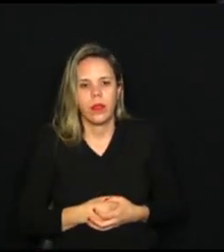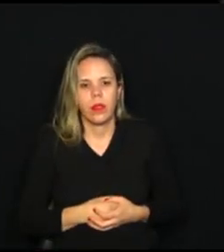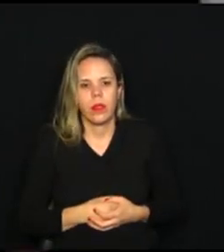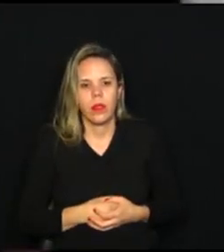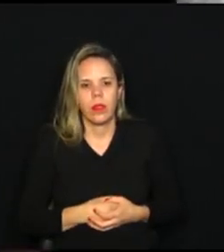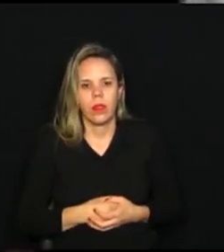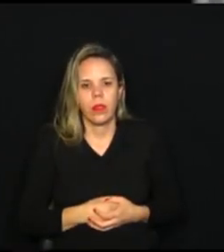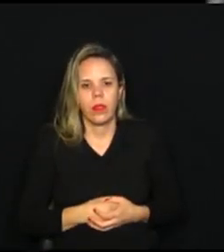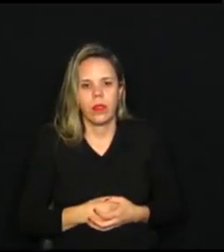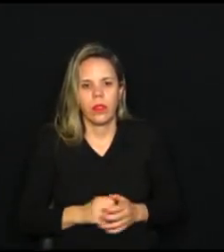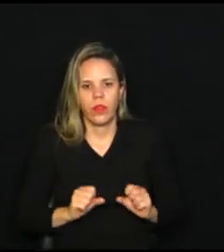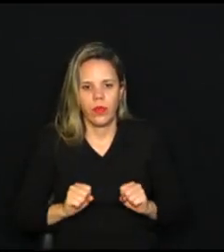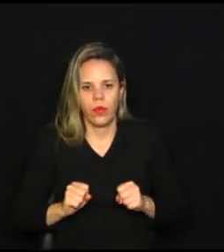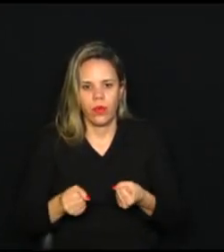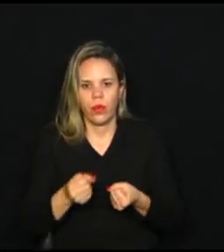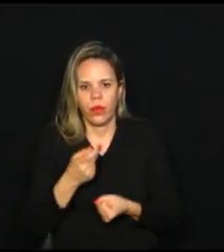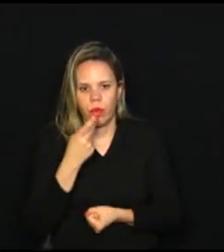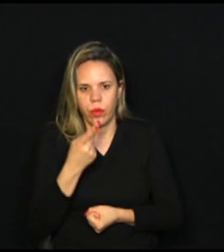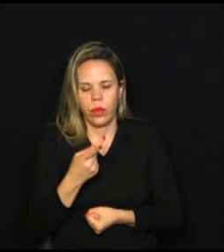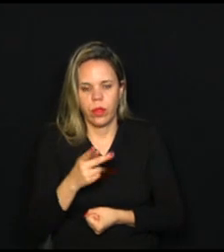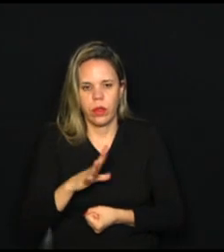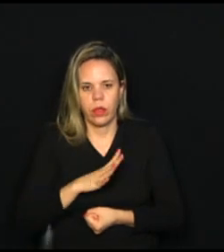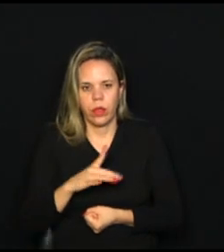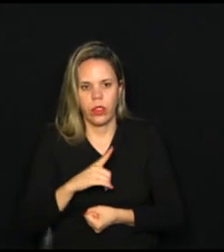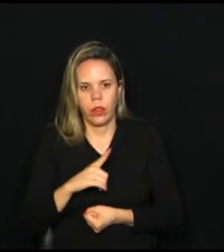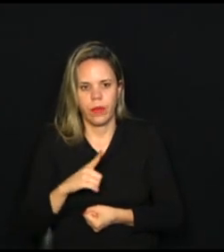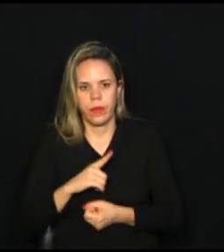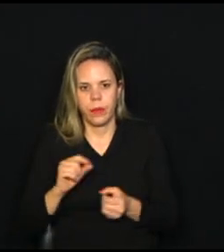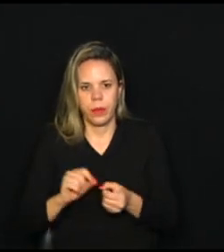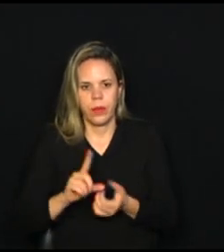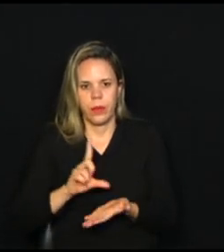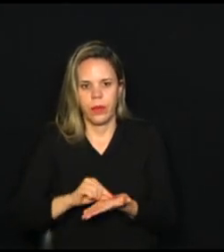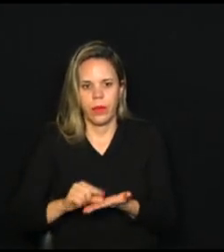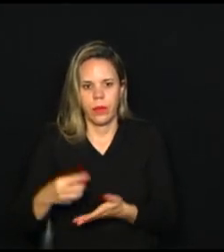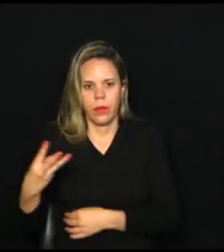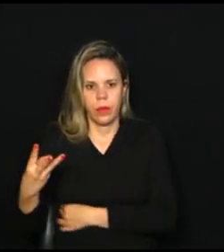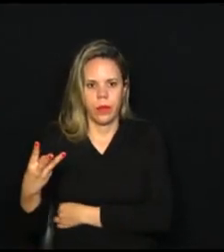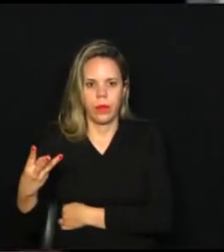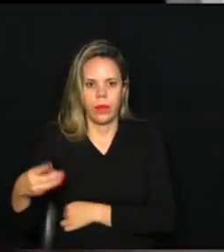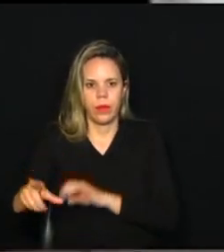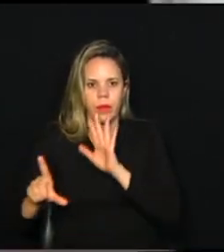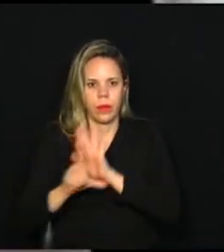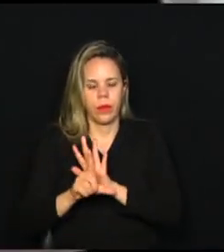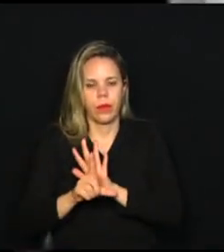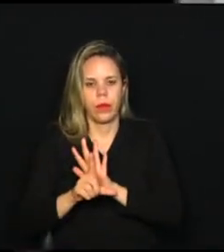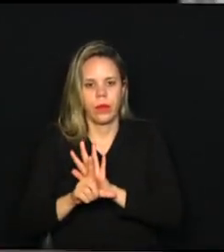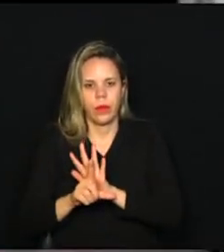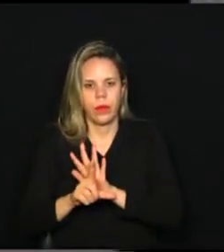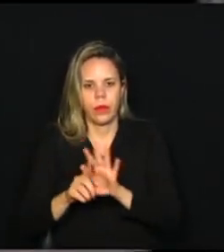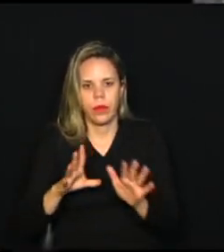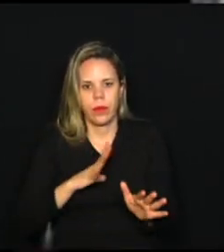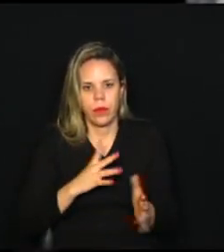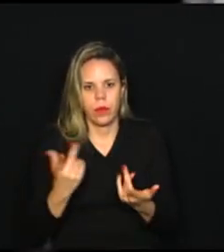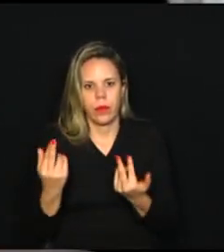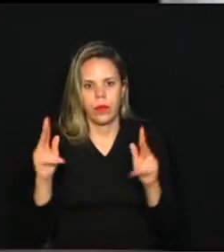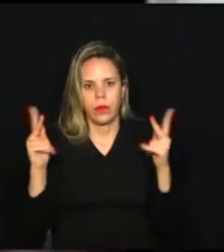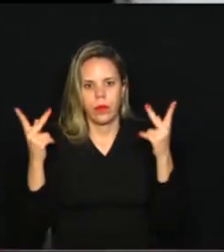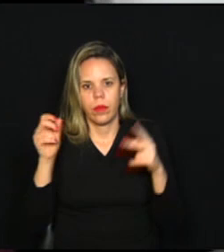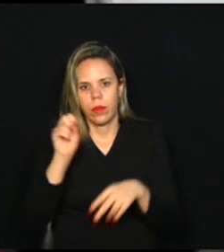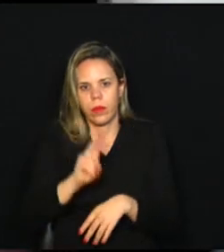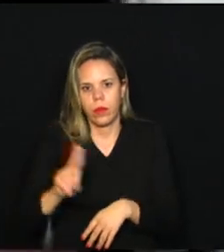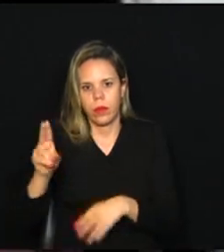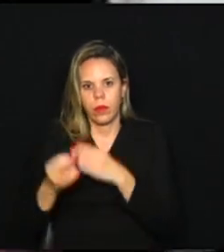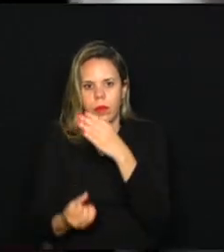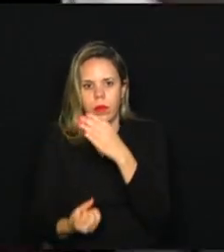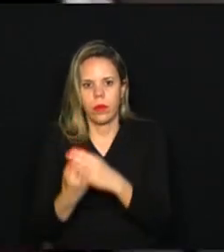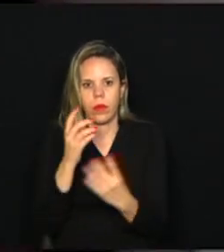gente mantém a forma que a cidade tem feito, né? No artigo 3 da lei, eu acho que fala, tem cidades como Hortolândia e Sumaré que criaram